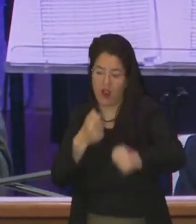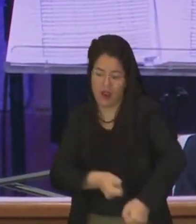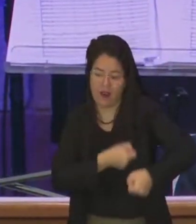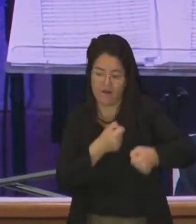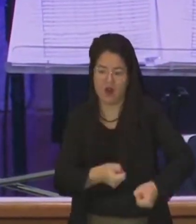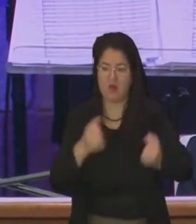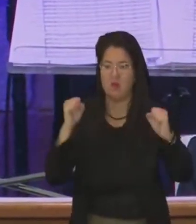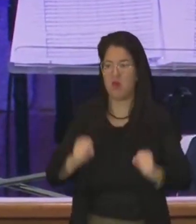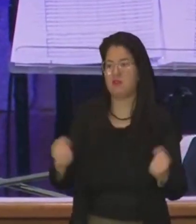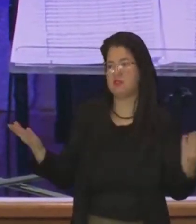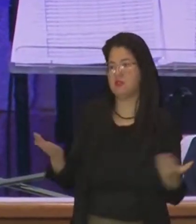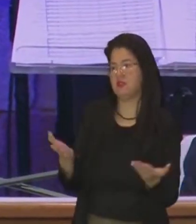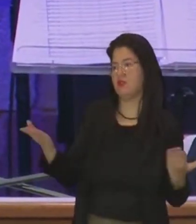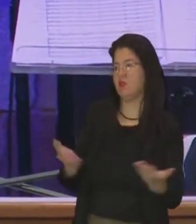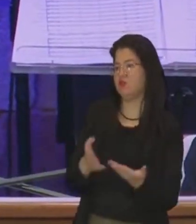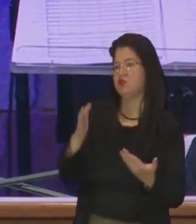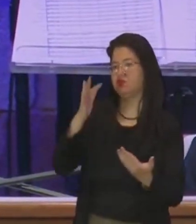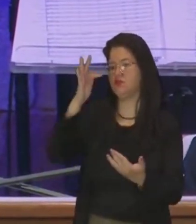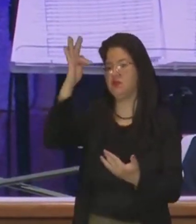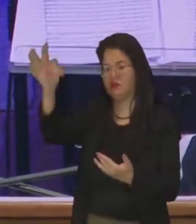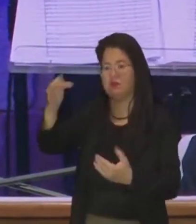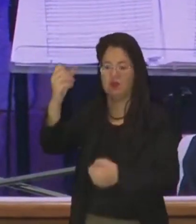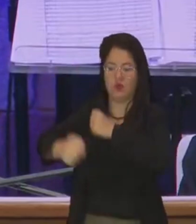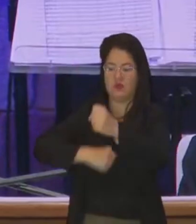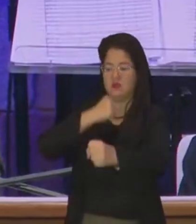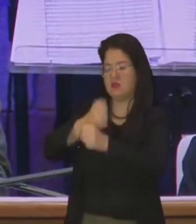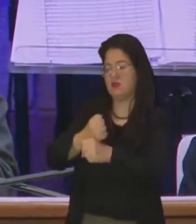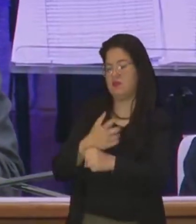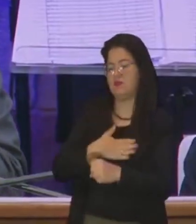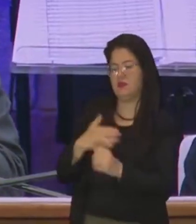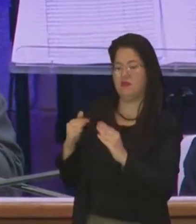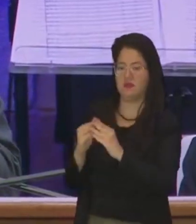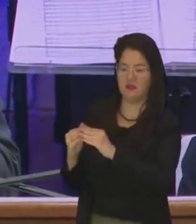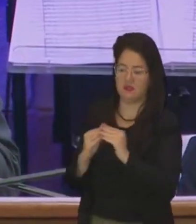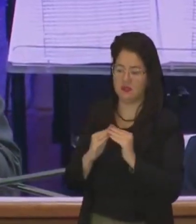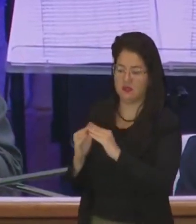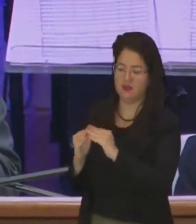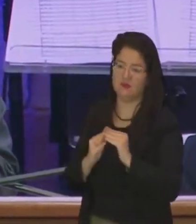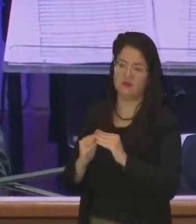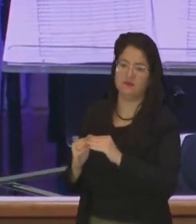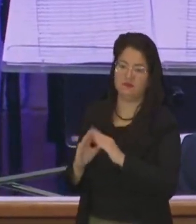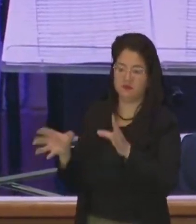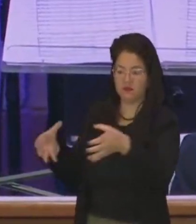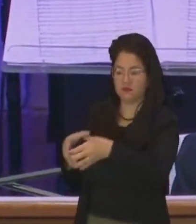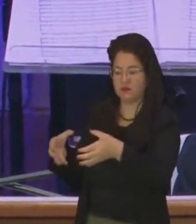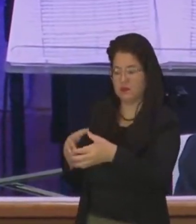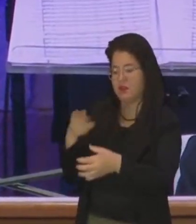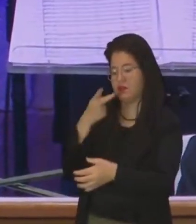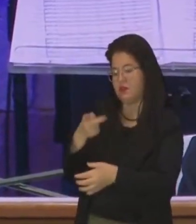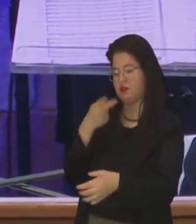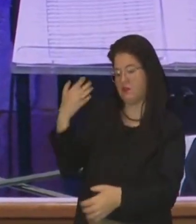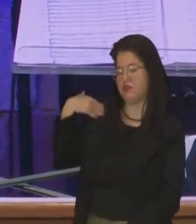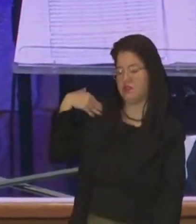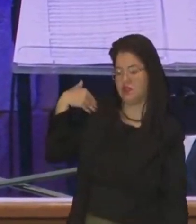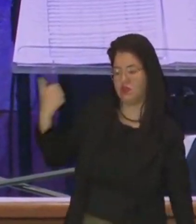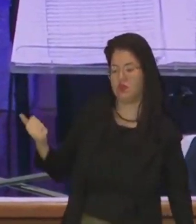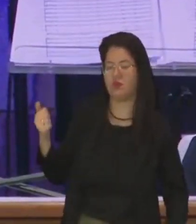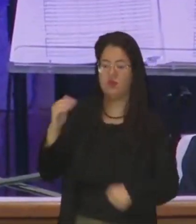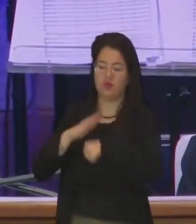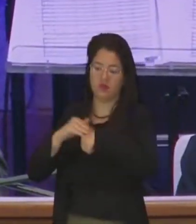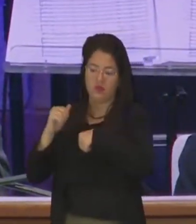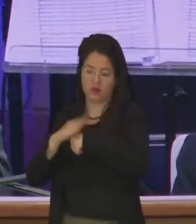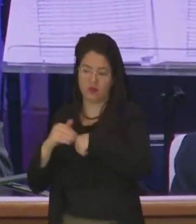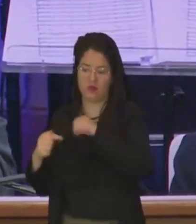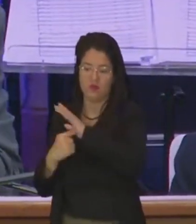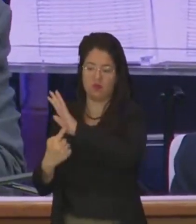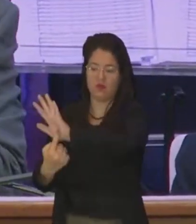pode ser 2 anos. O meu vizinho lá na aldeia, ele chegou para mim um dia, me chamou com todo cuidado,